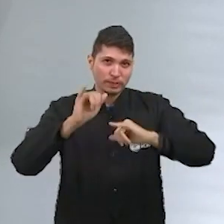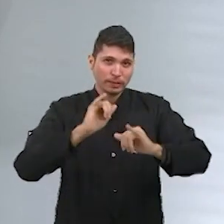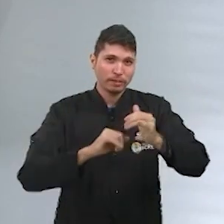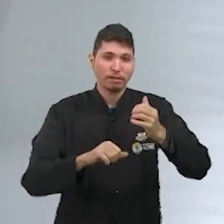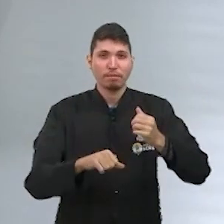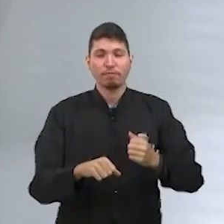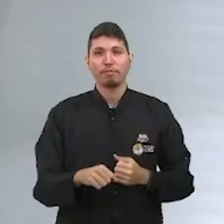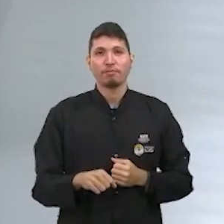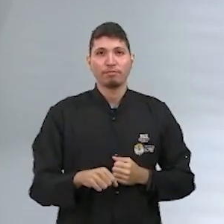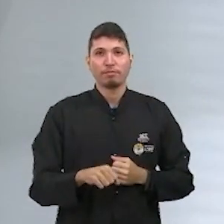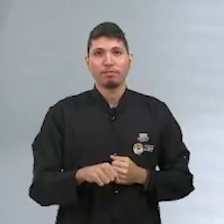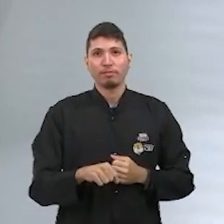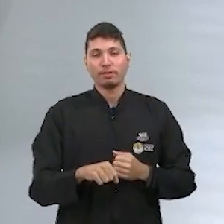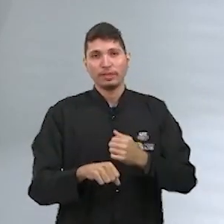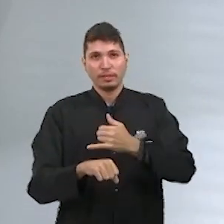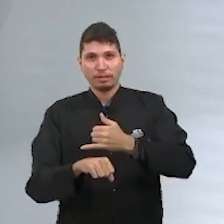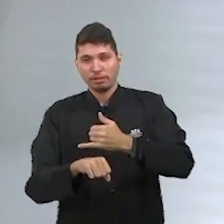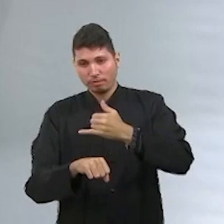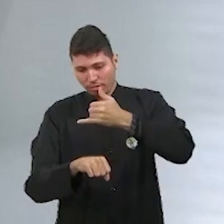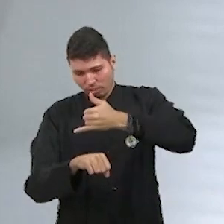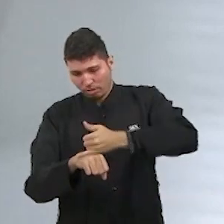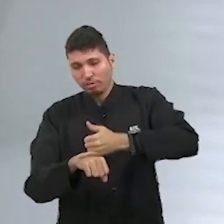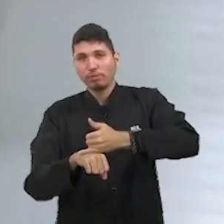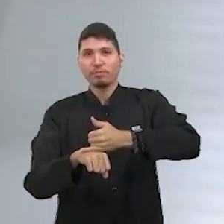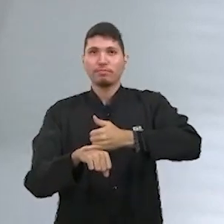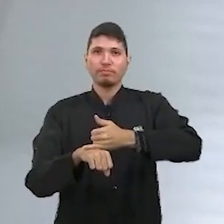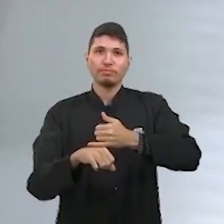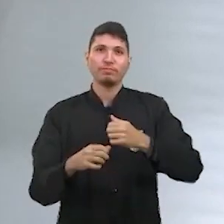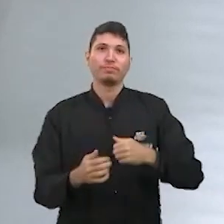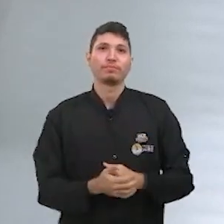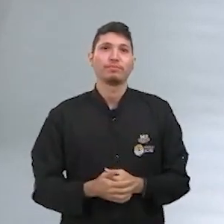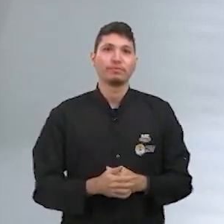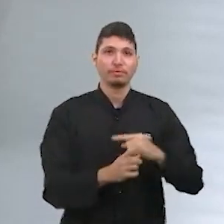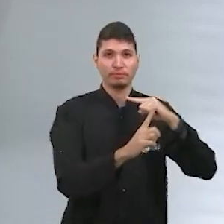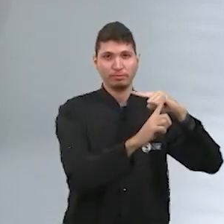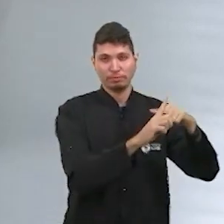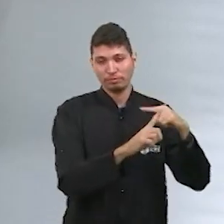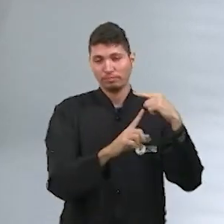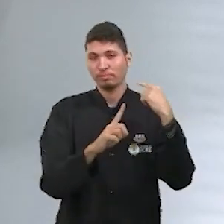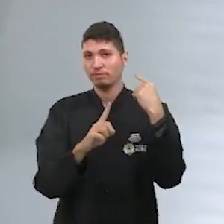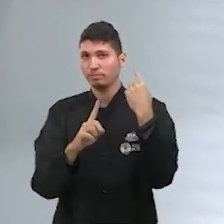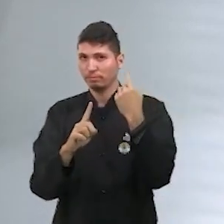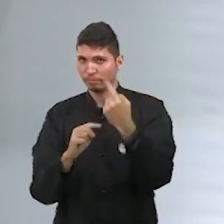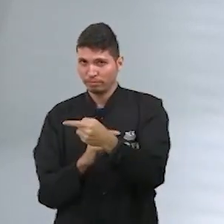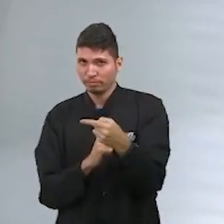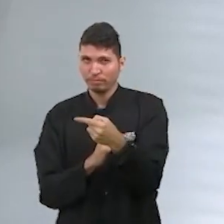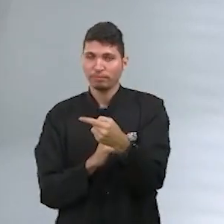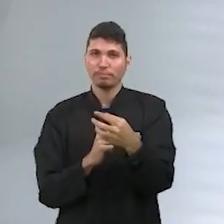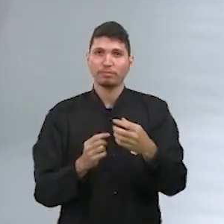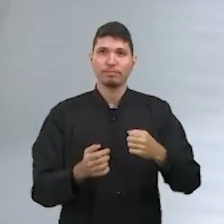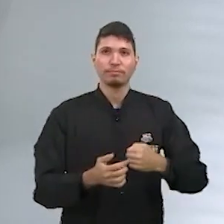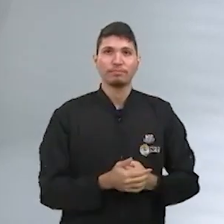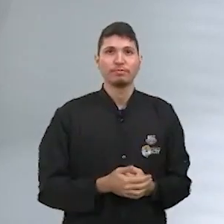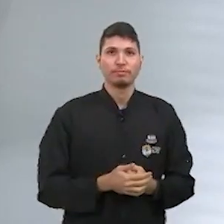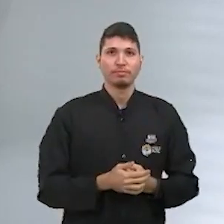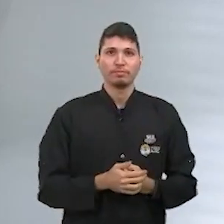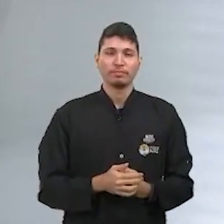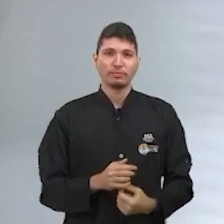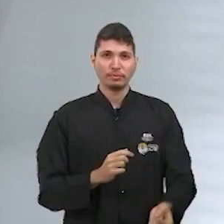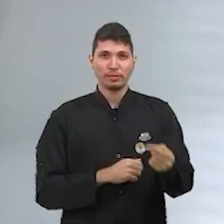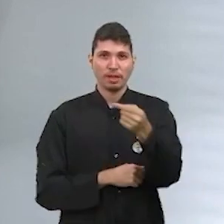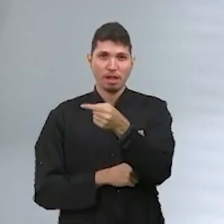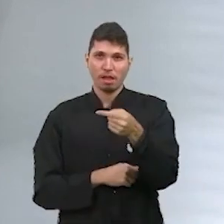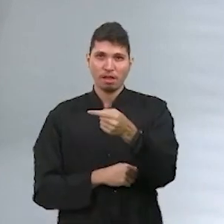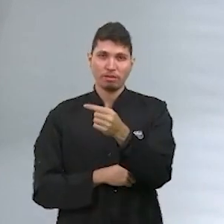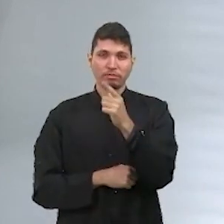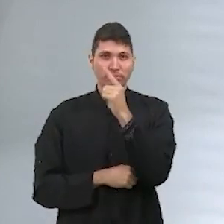iônica, eu vou ter o cátion e ânion com cargas também positivo e negativo, né? Então, a carga negativa da